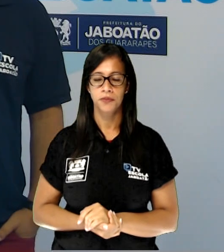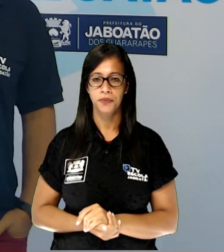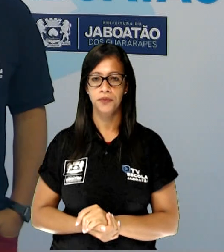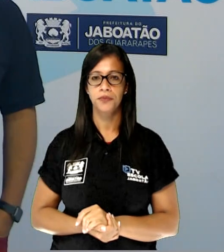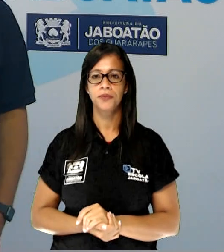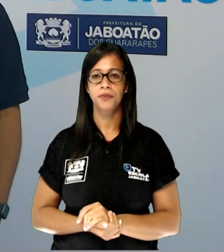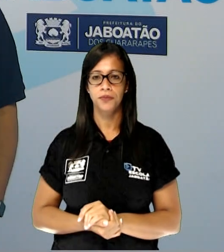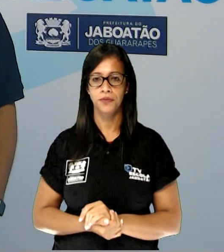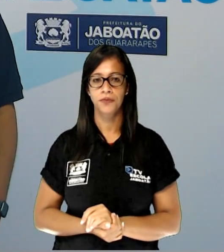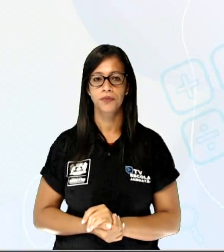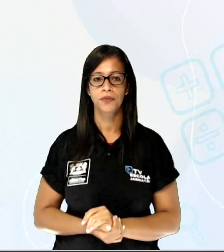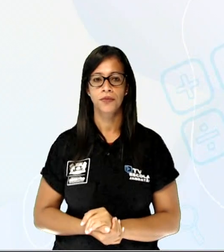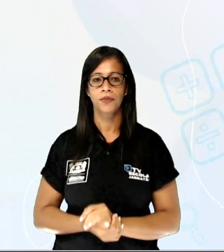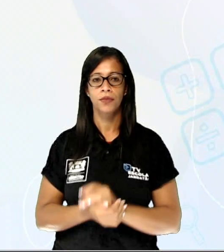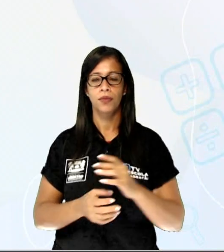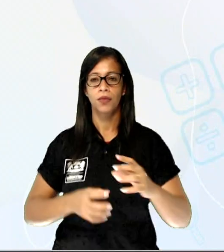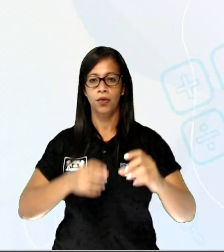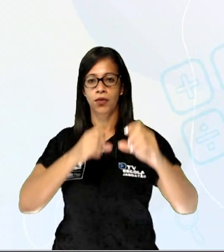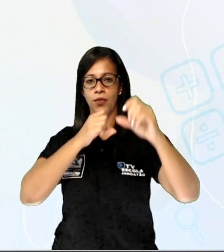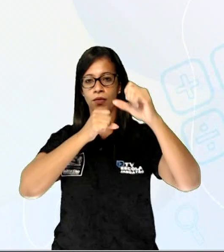A trompa.